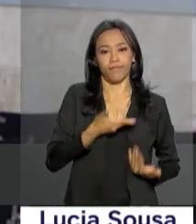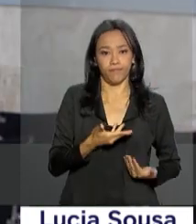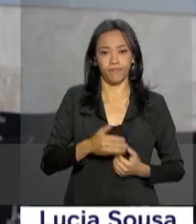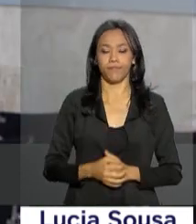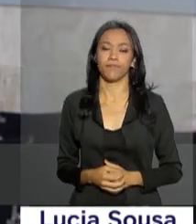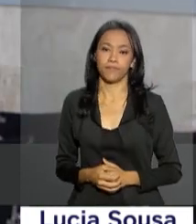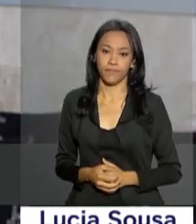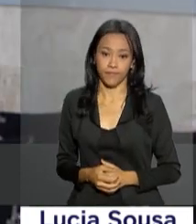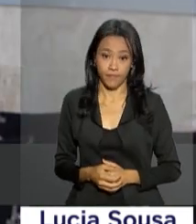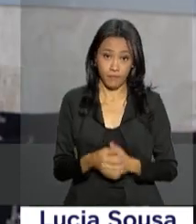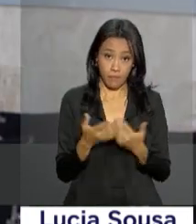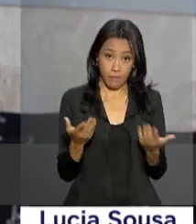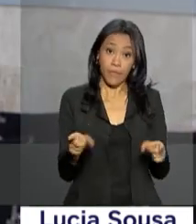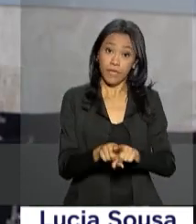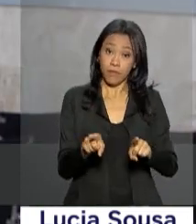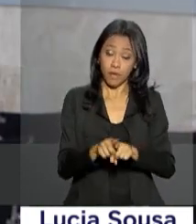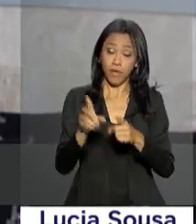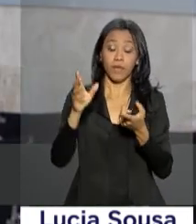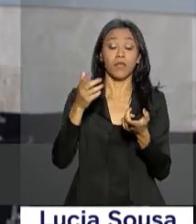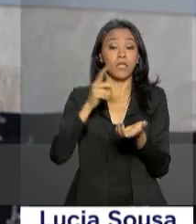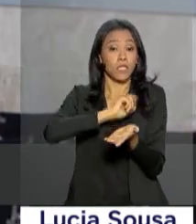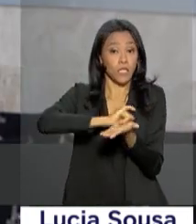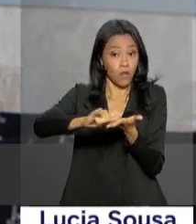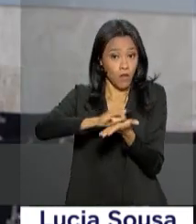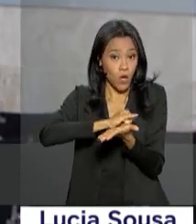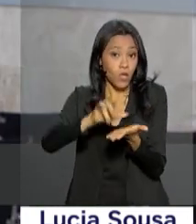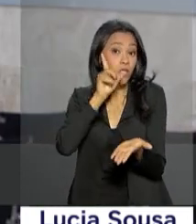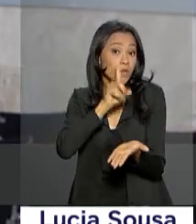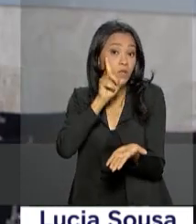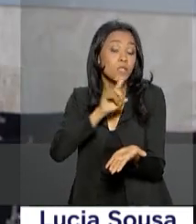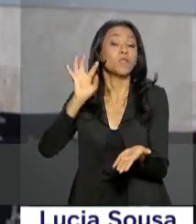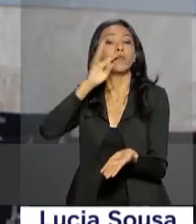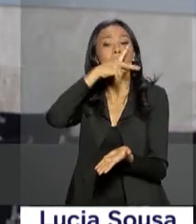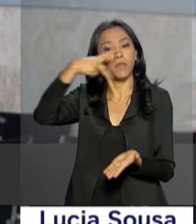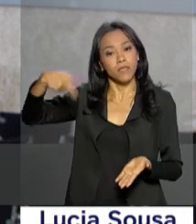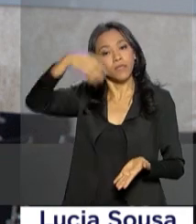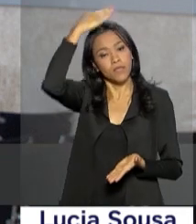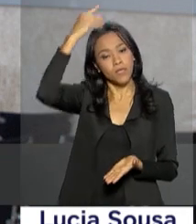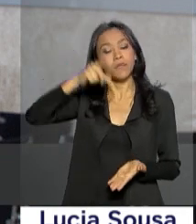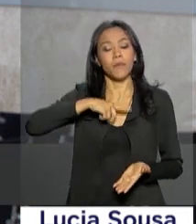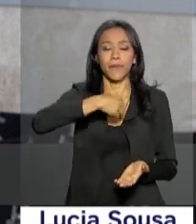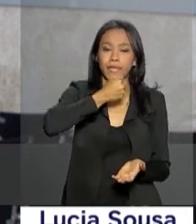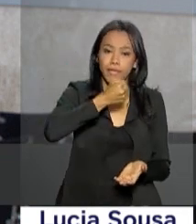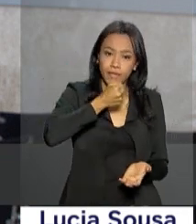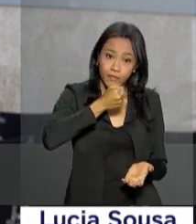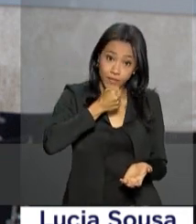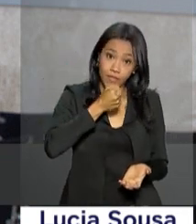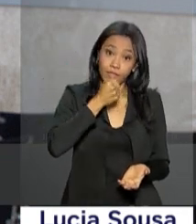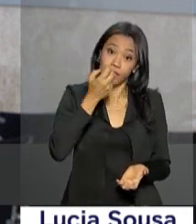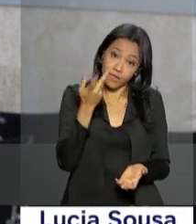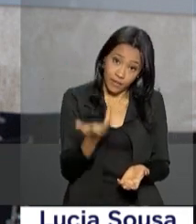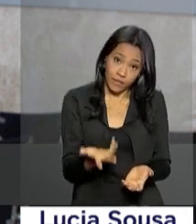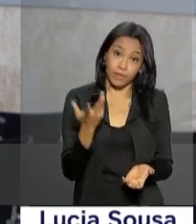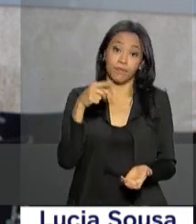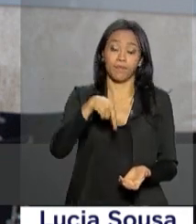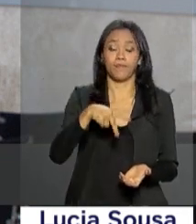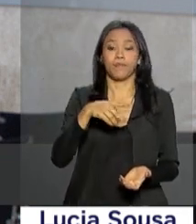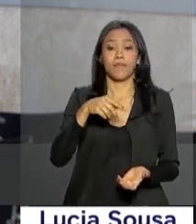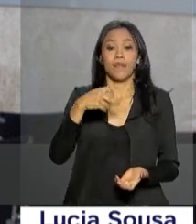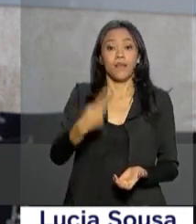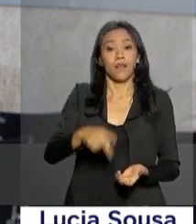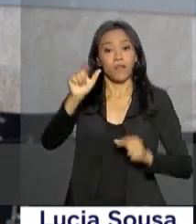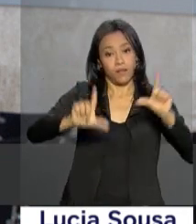e ainda em nova york o presidente michel temer concedeu uma entrevista exclusiva à nossa correspondente paola de